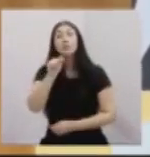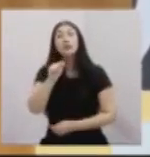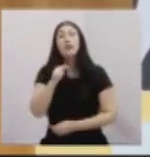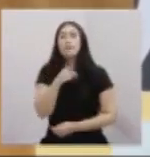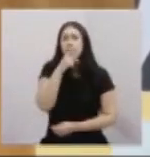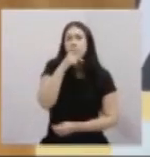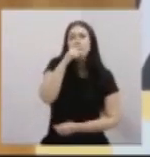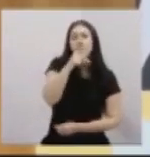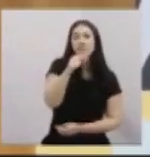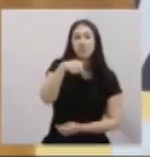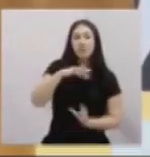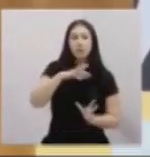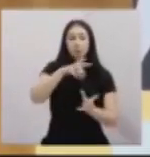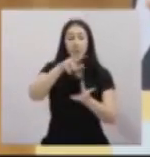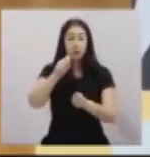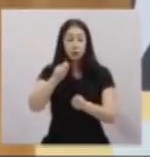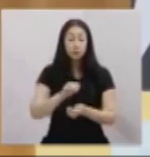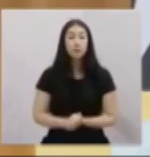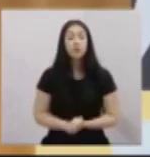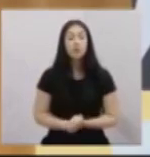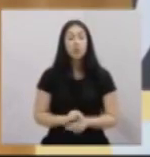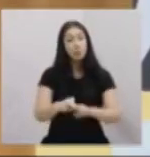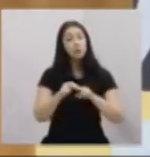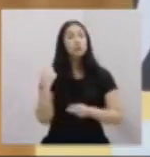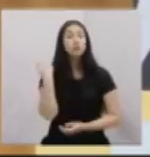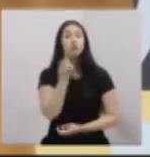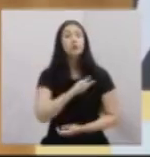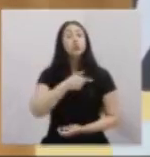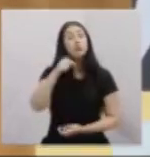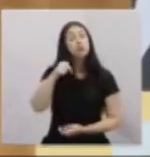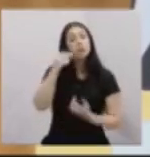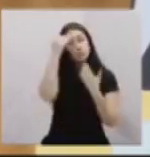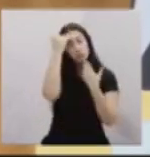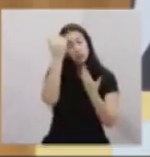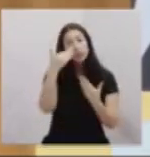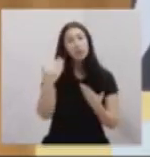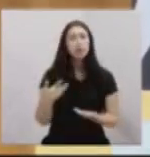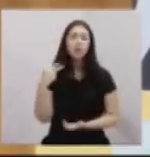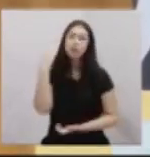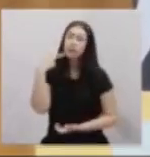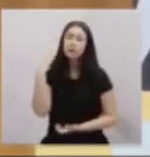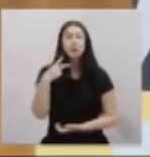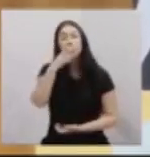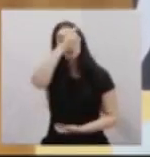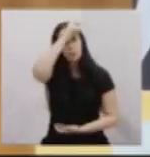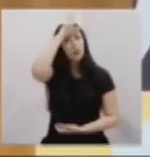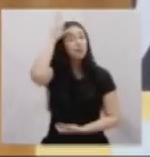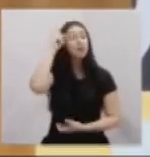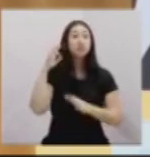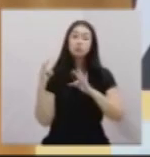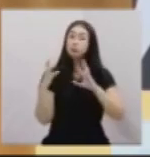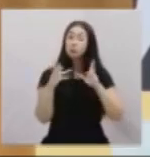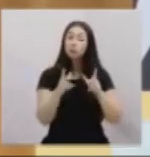profeta entre as nações. Então, todos nós que aqui estamos, todos os homenageados, vereadores, prefeito, todos que estão